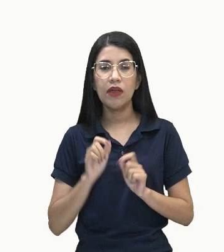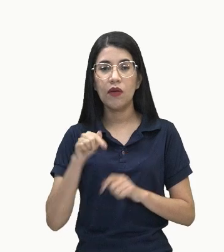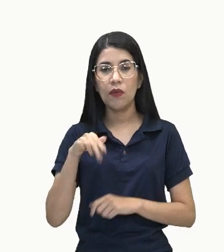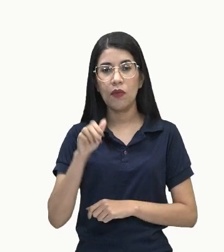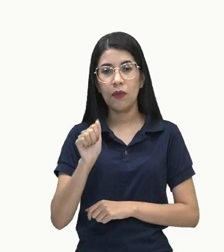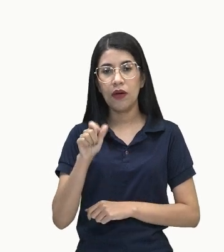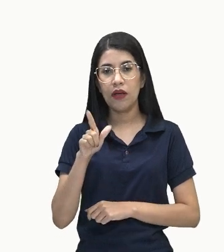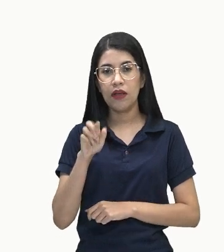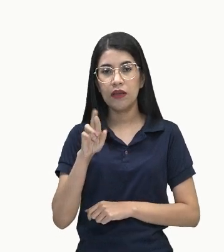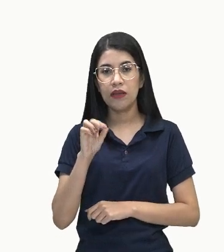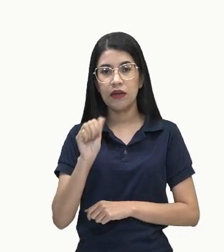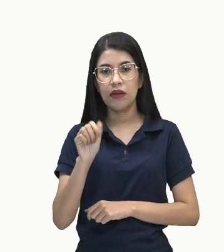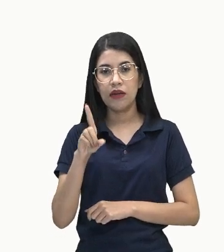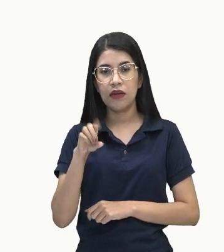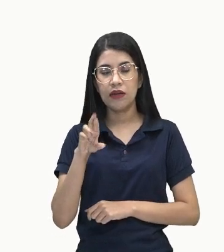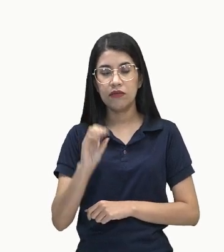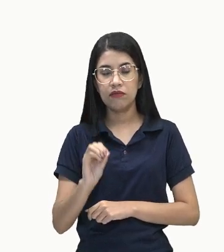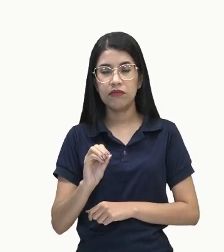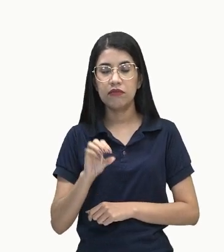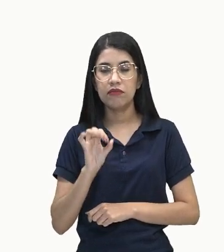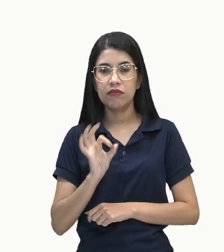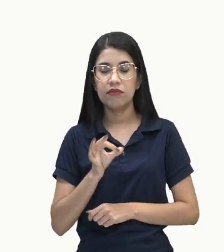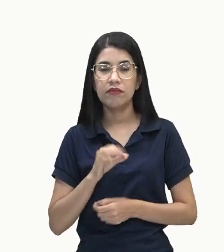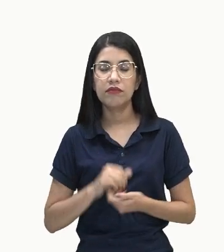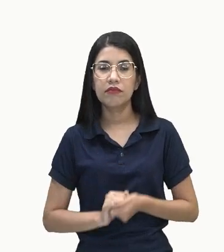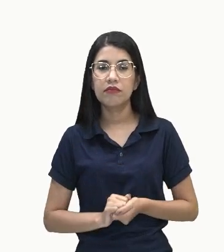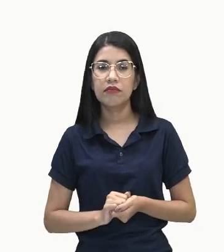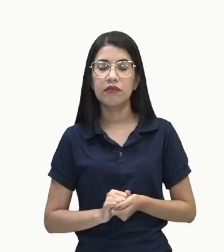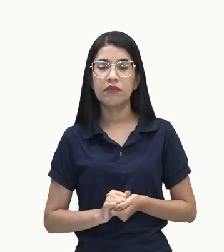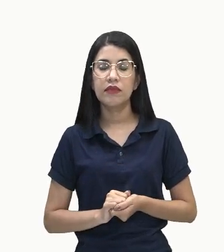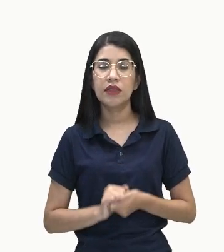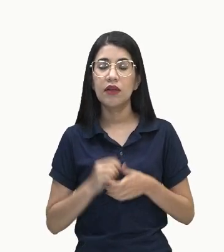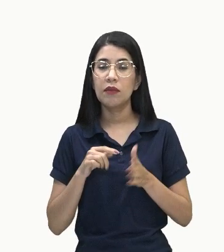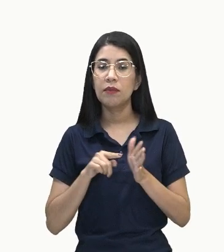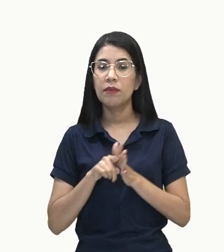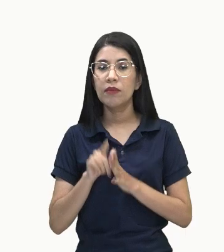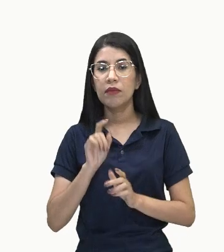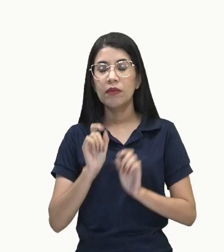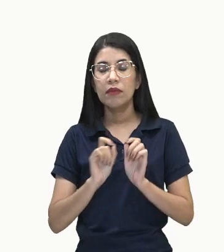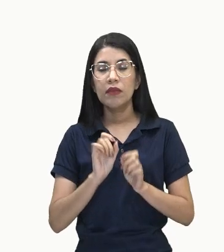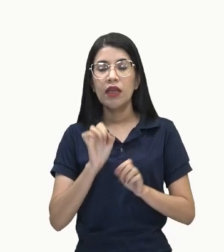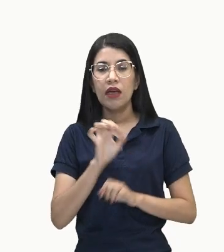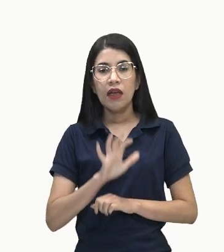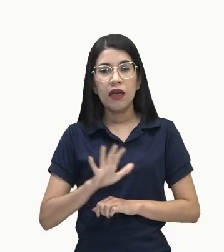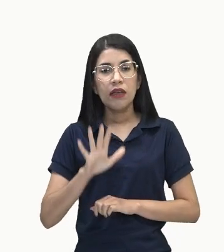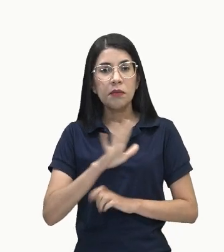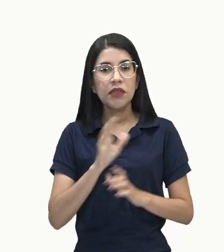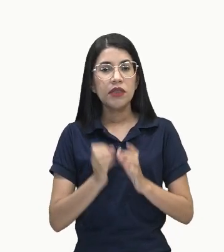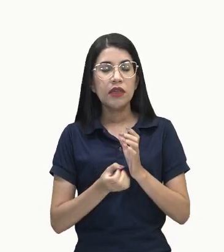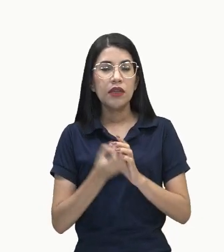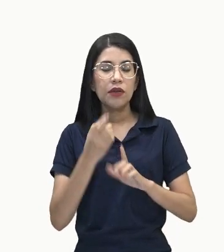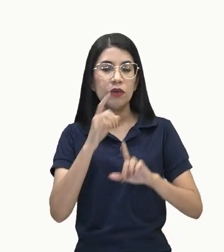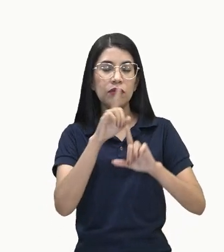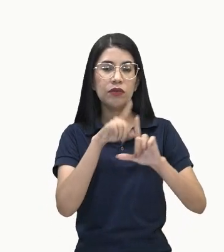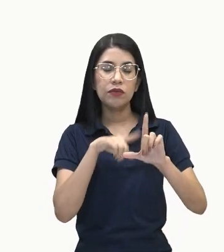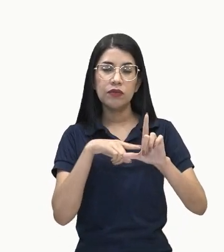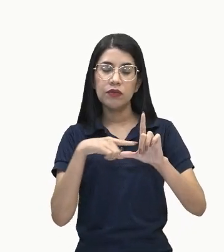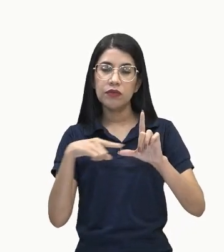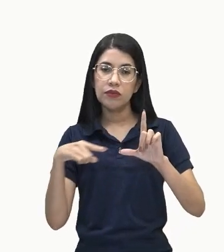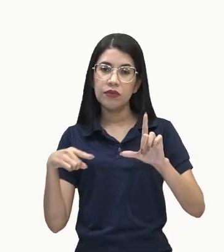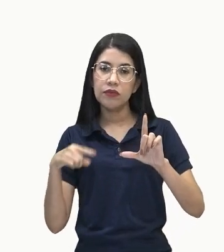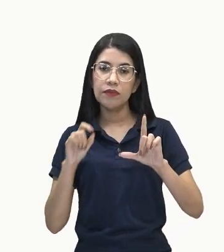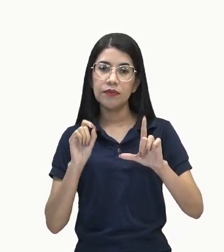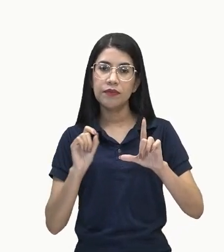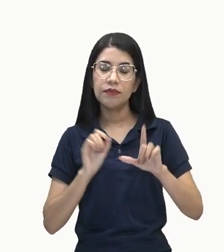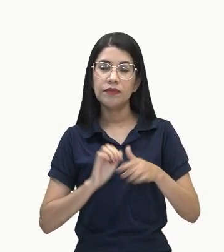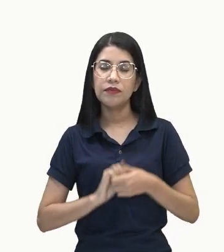quadrado, tá? Então, respondendo à pergunta dessa questão, nós temos aqui, ao desenhar,